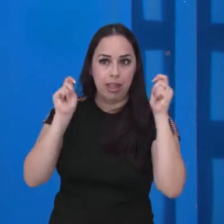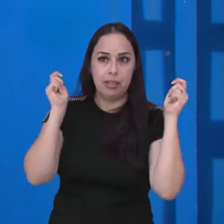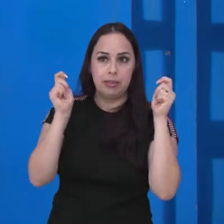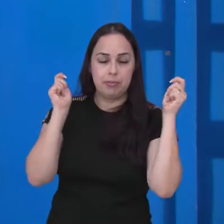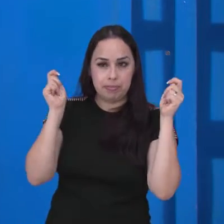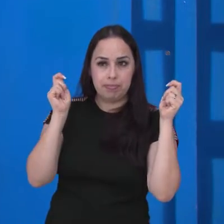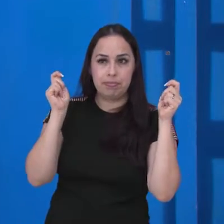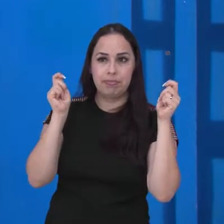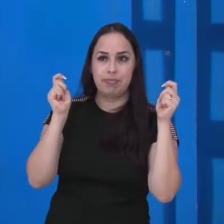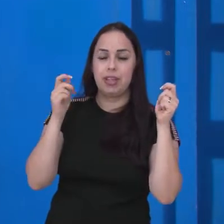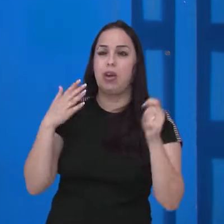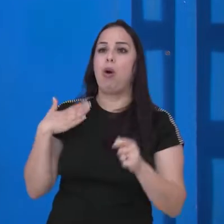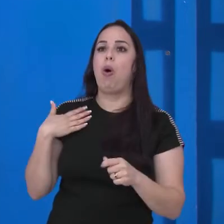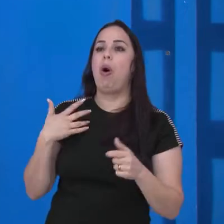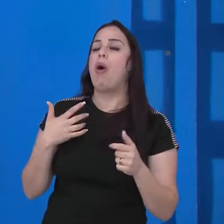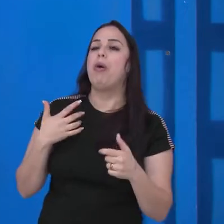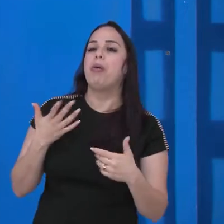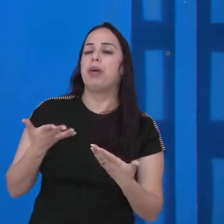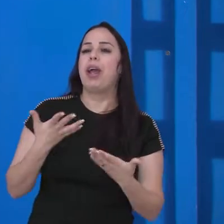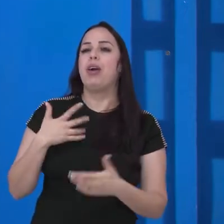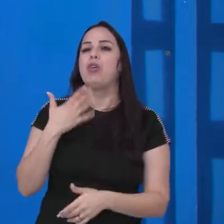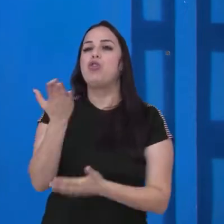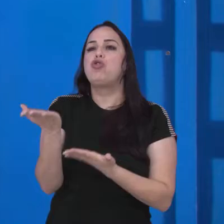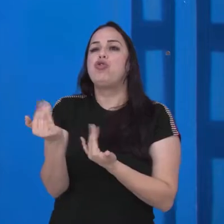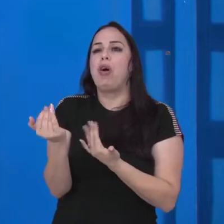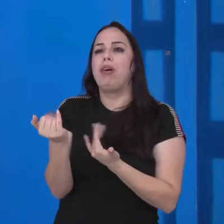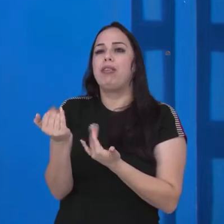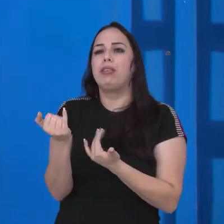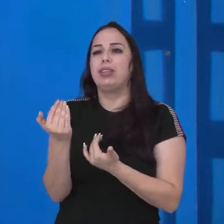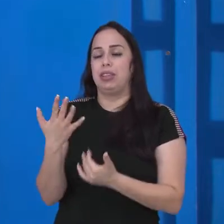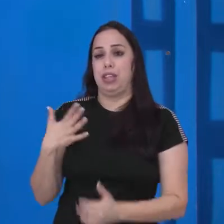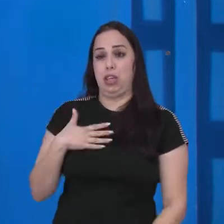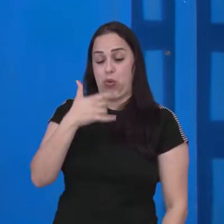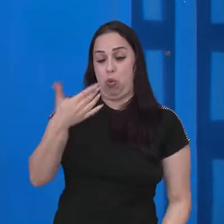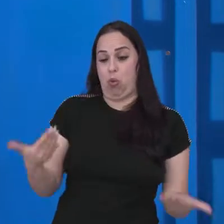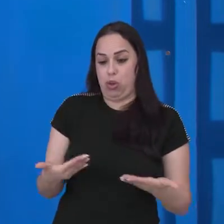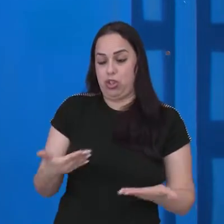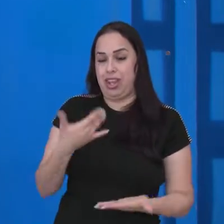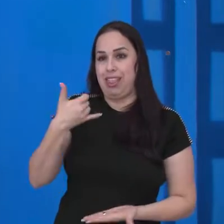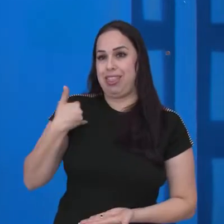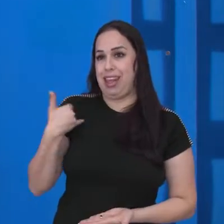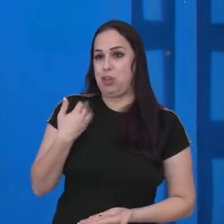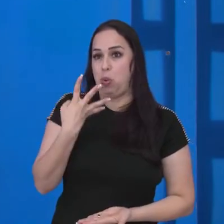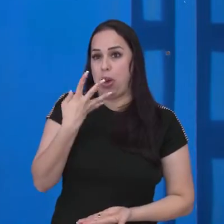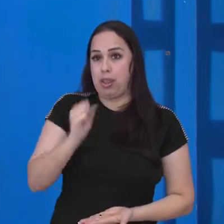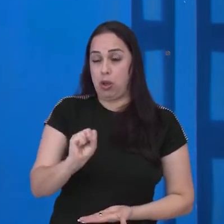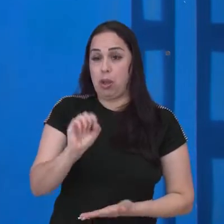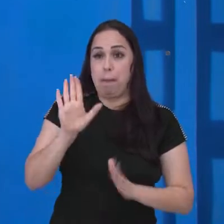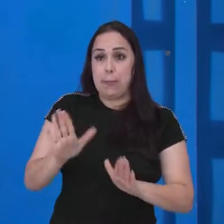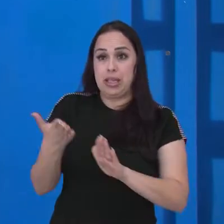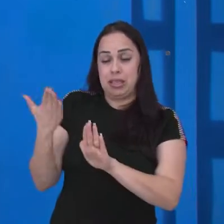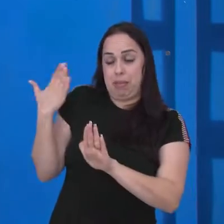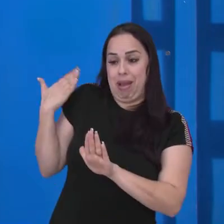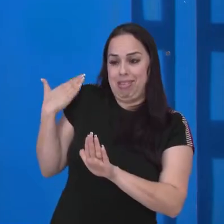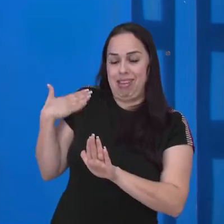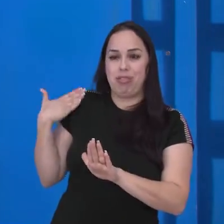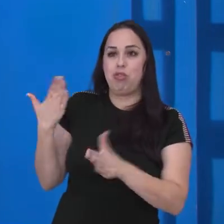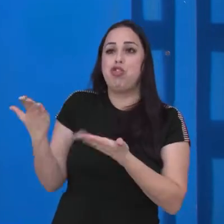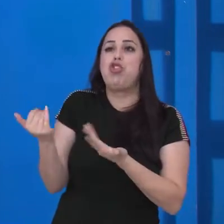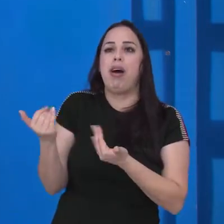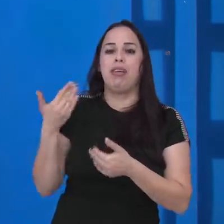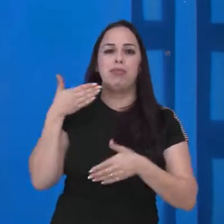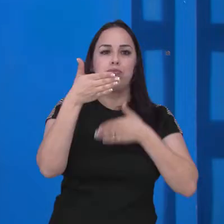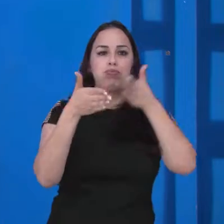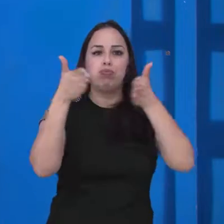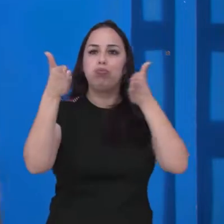que era onde a juventude da minha época, pra você ter uma ideia, eu vou fazer 48 anos, né? Então era o que